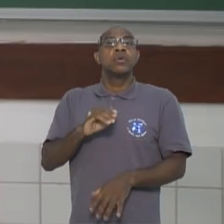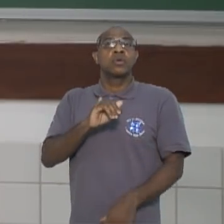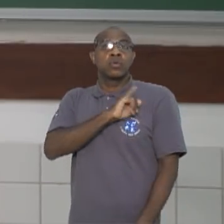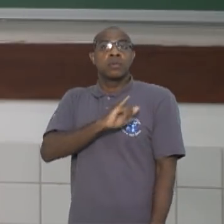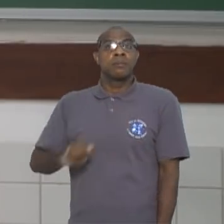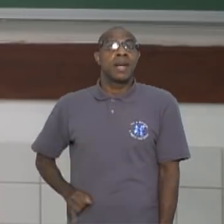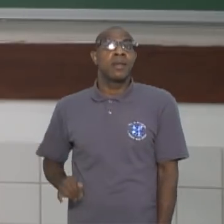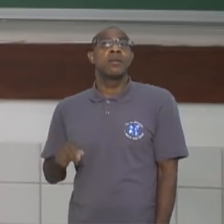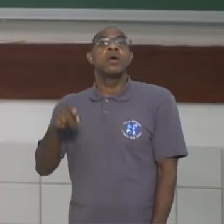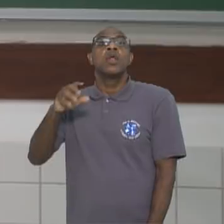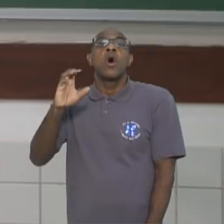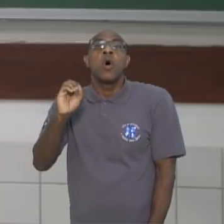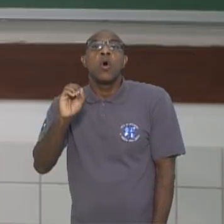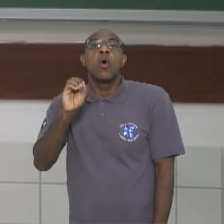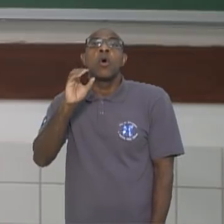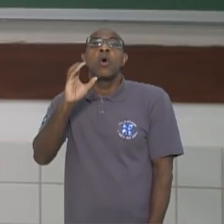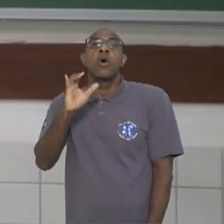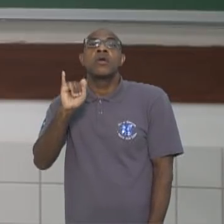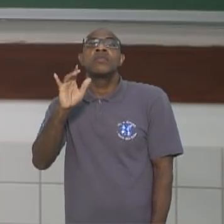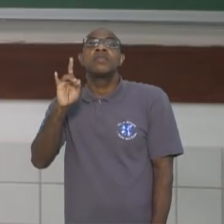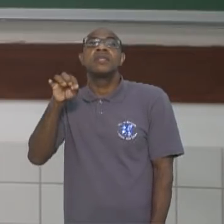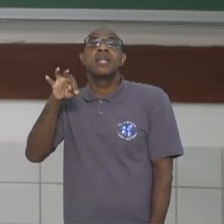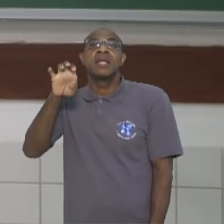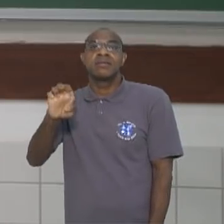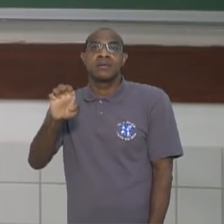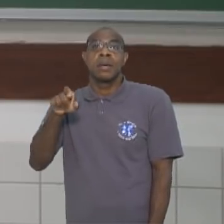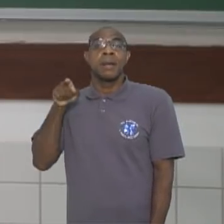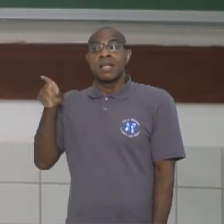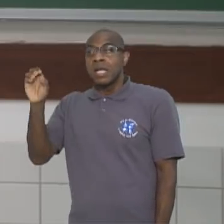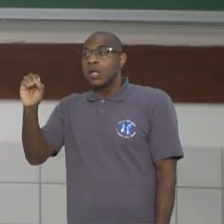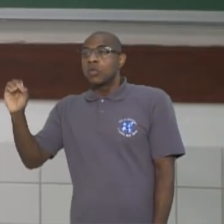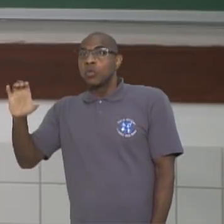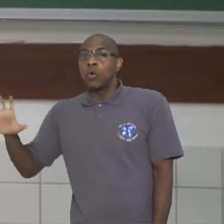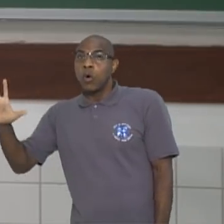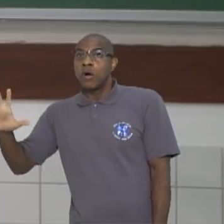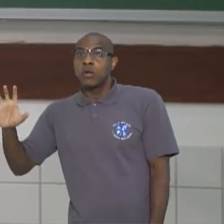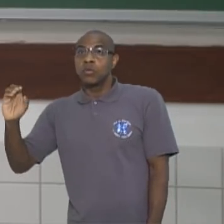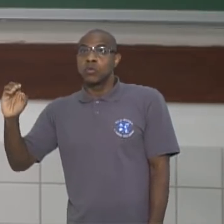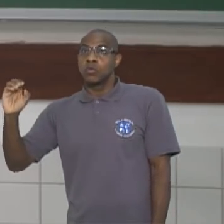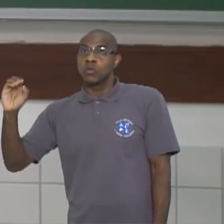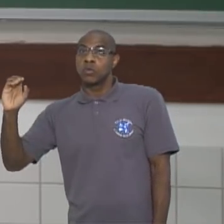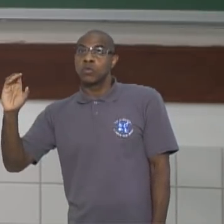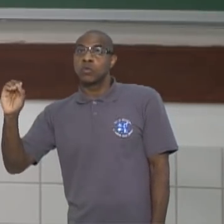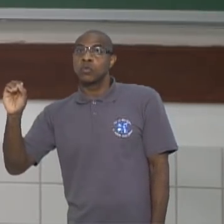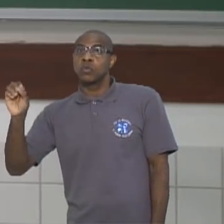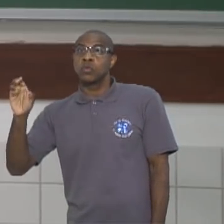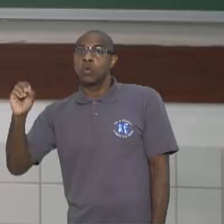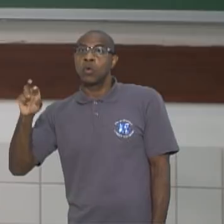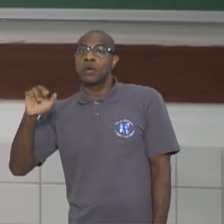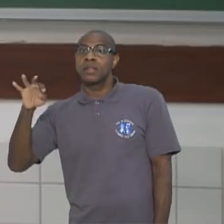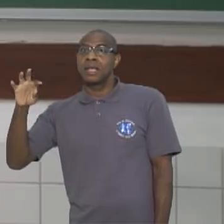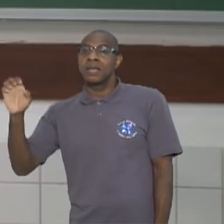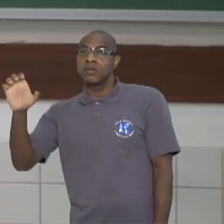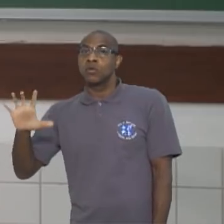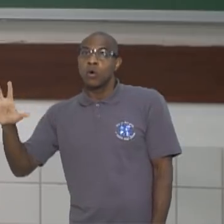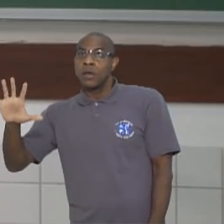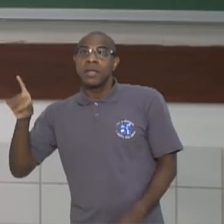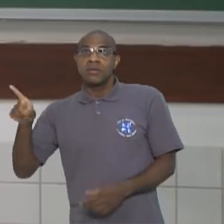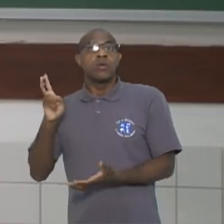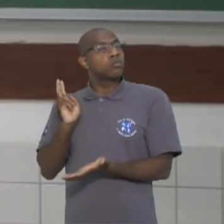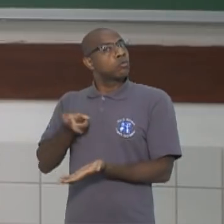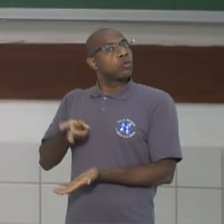configuração dentro desse Ocidente. Mas no Oriente, o Império Bizantino ou o Império Romano do Oriente continua, né,